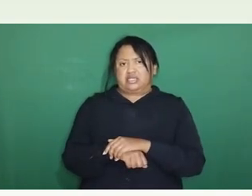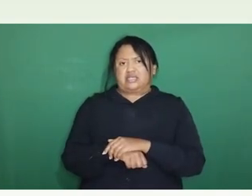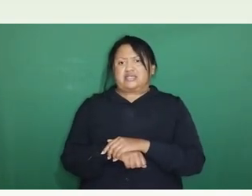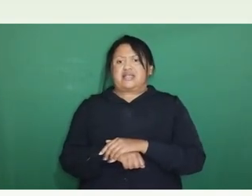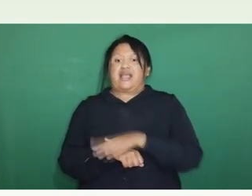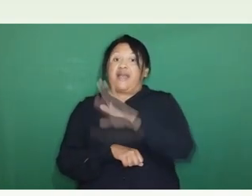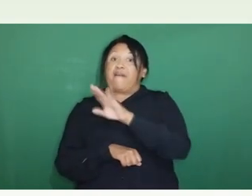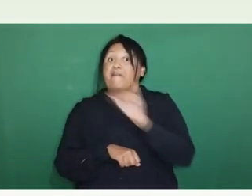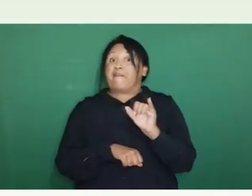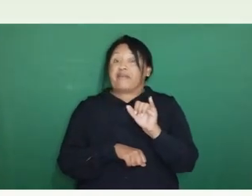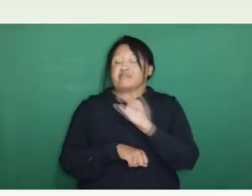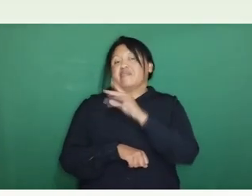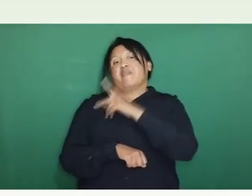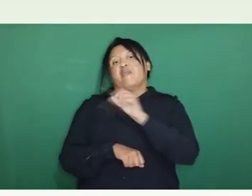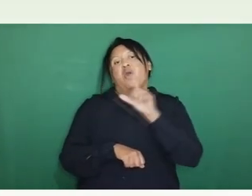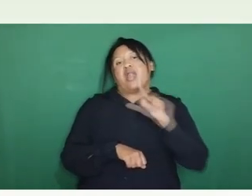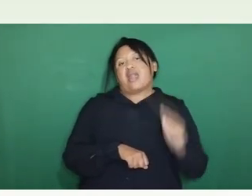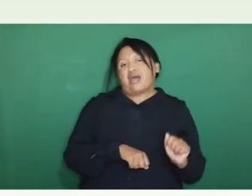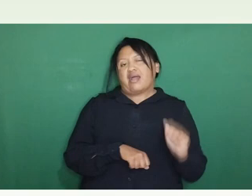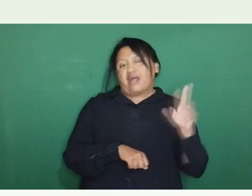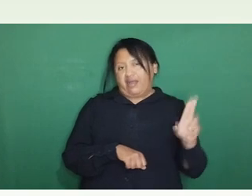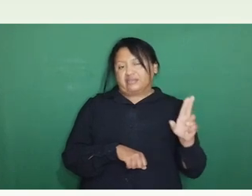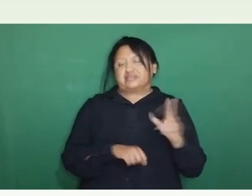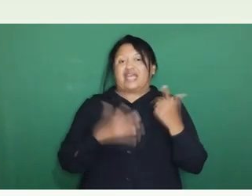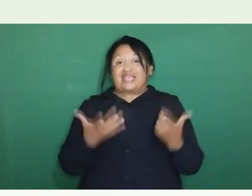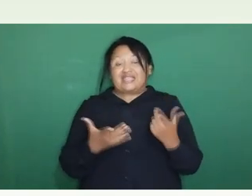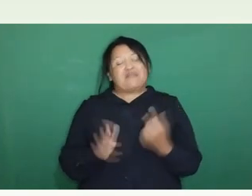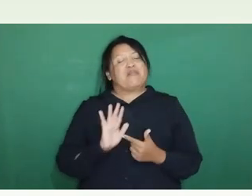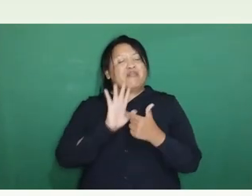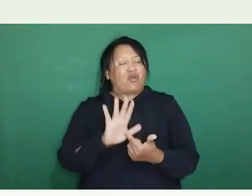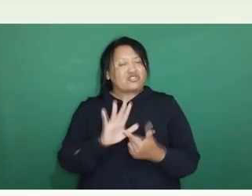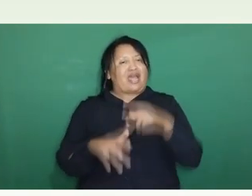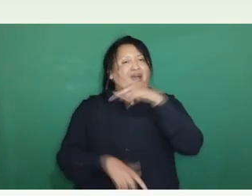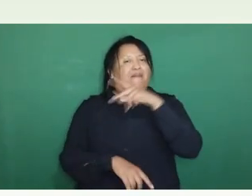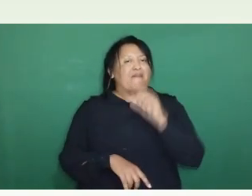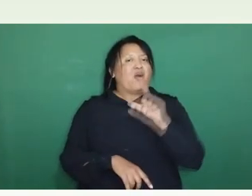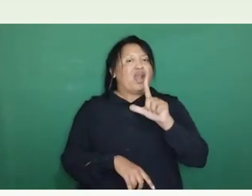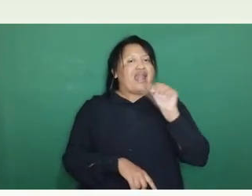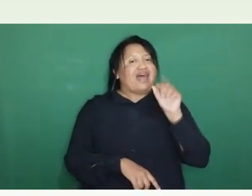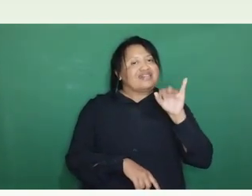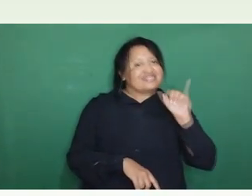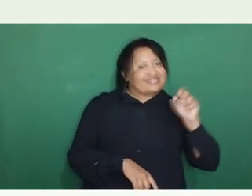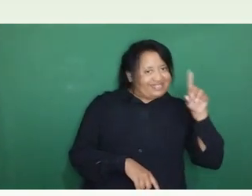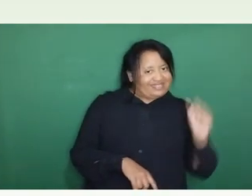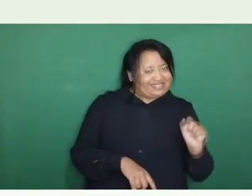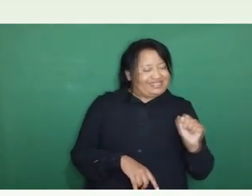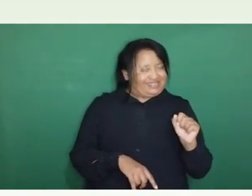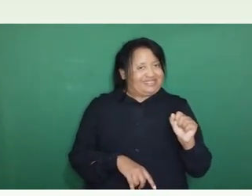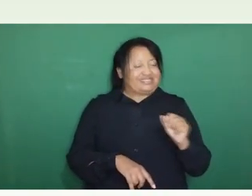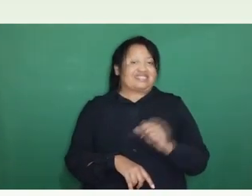bipolar diferente de zero é o que confere a polaridade da molécula de água certo